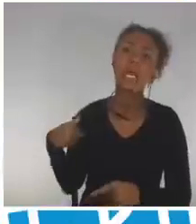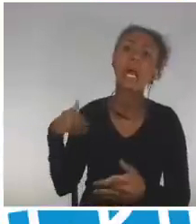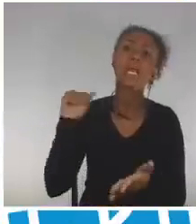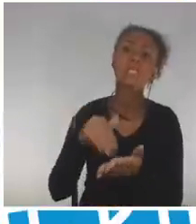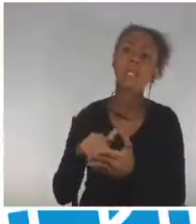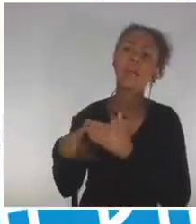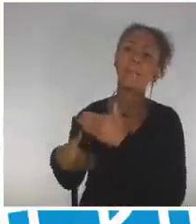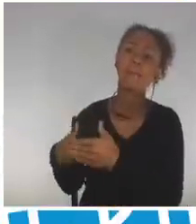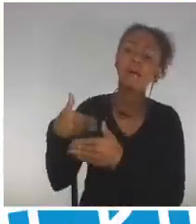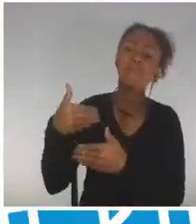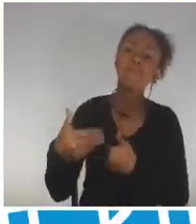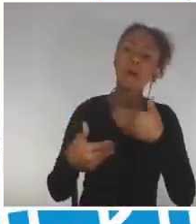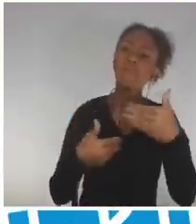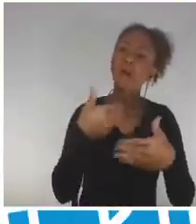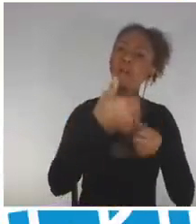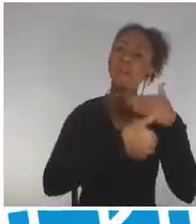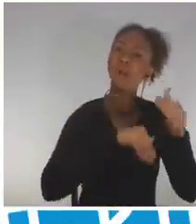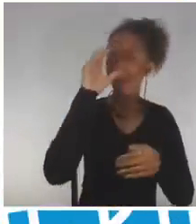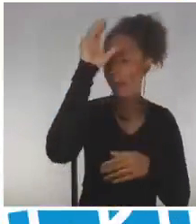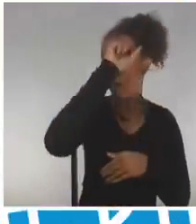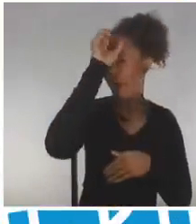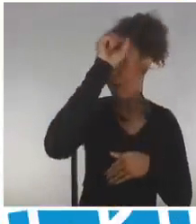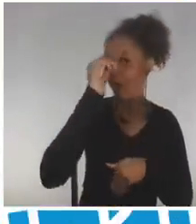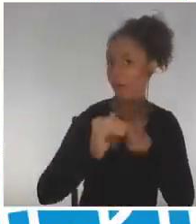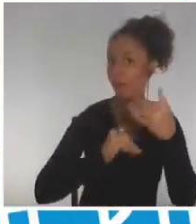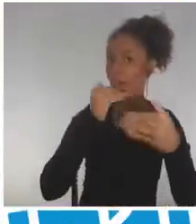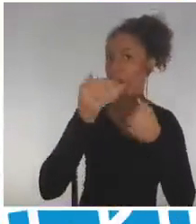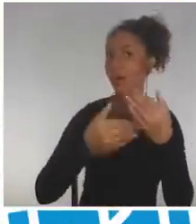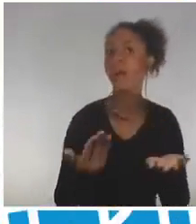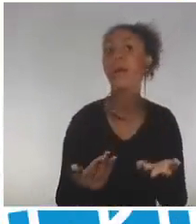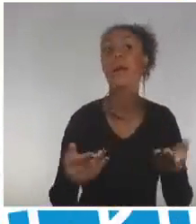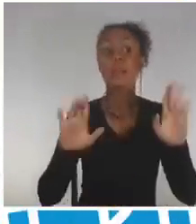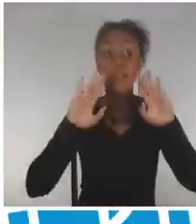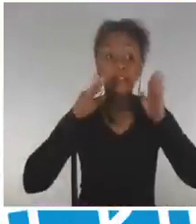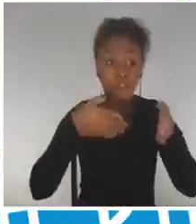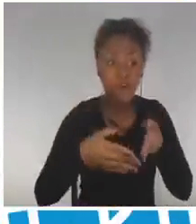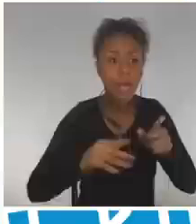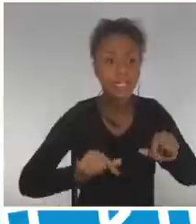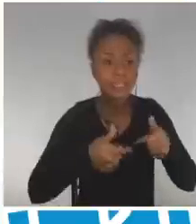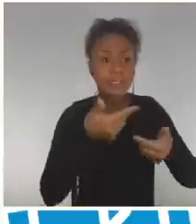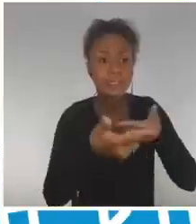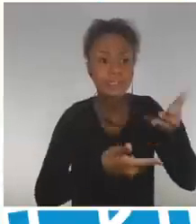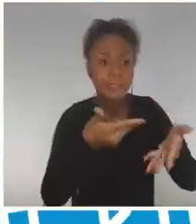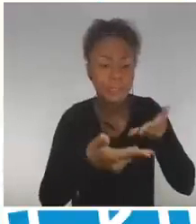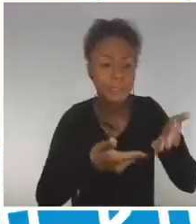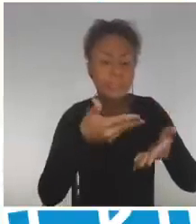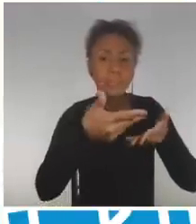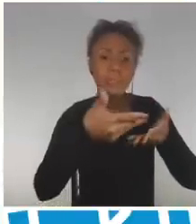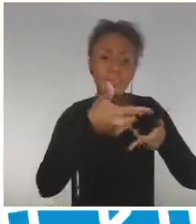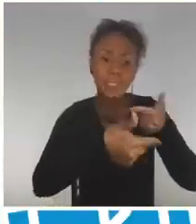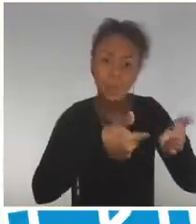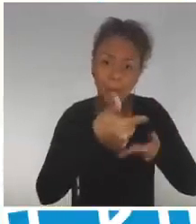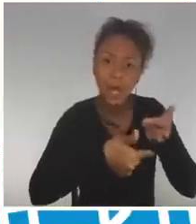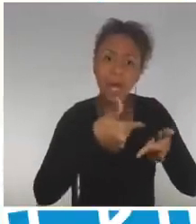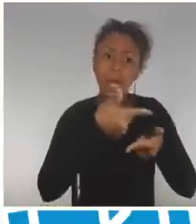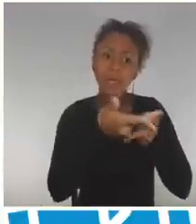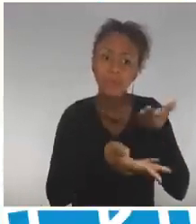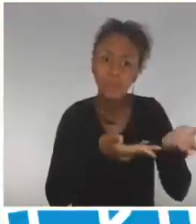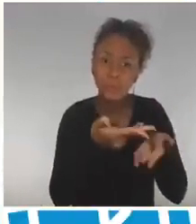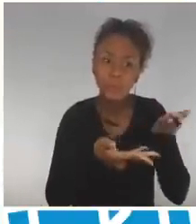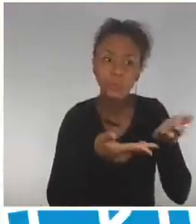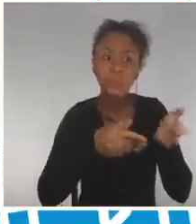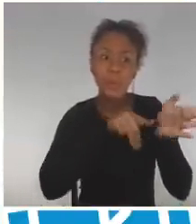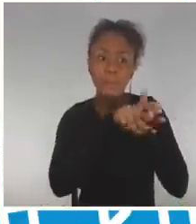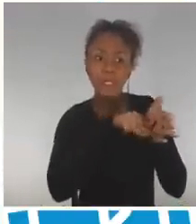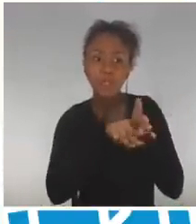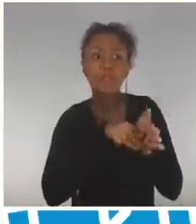fato, trabalhar em cima dessas prioridades, definindo sequências didáticas com metodologias ativas que